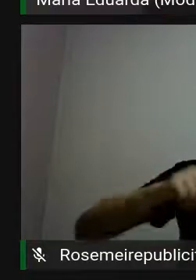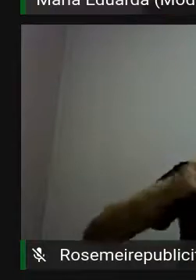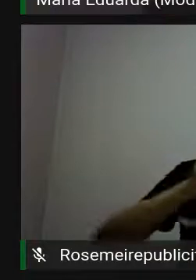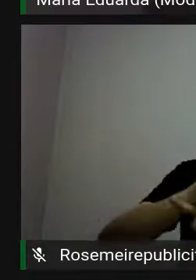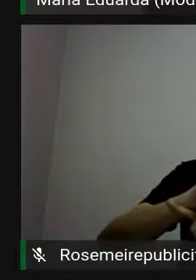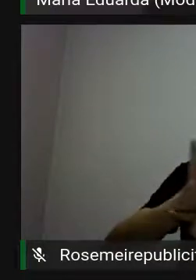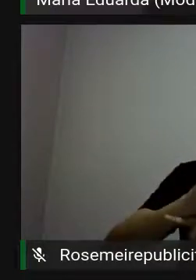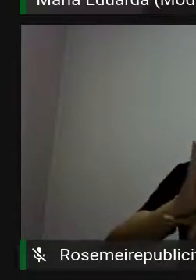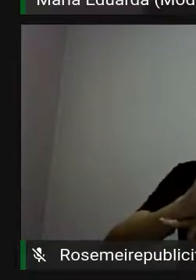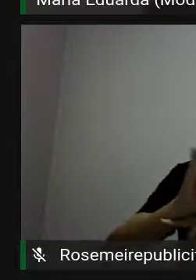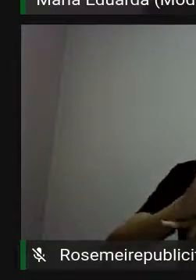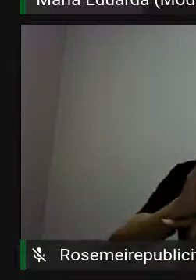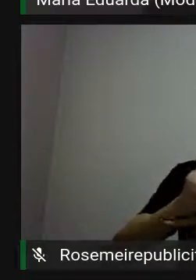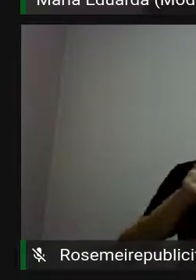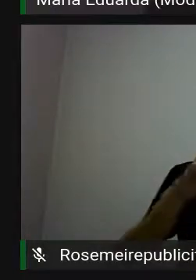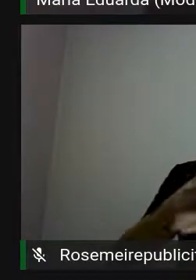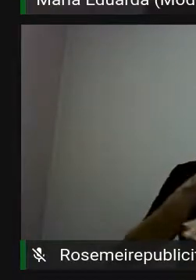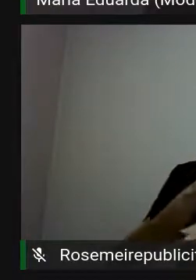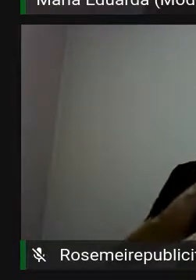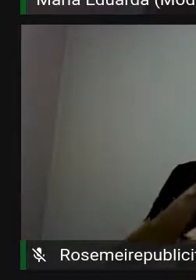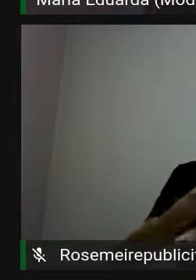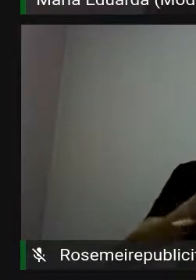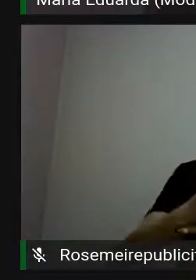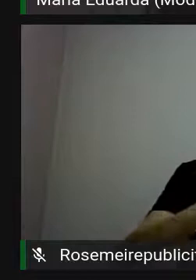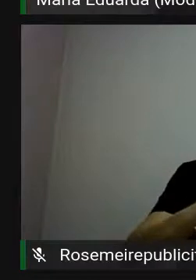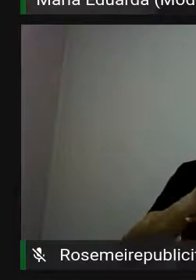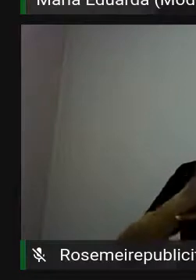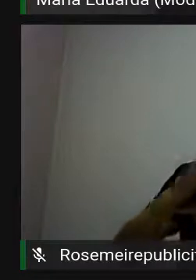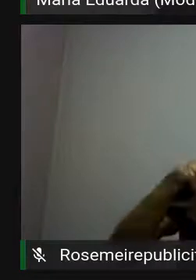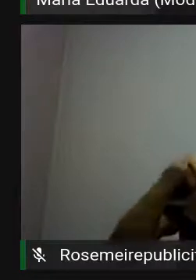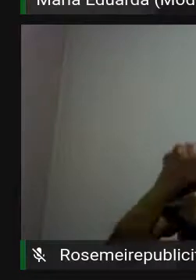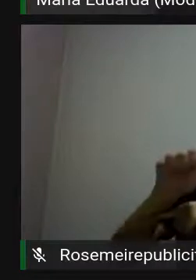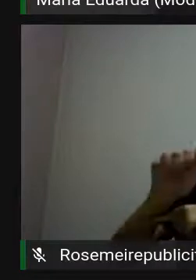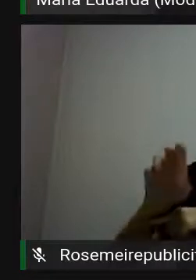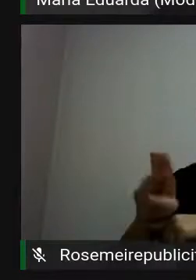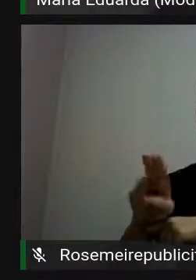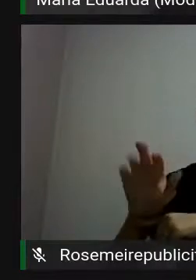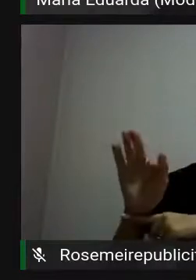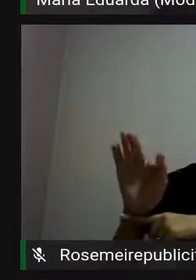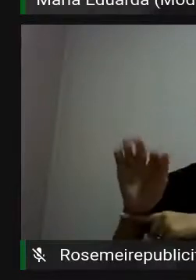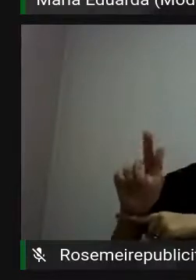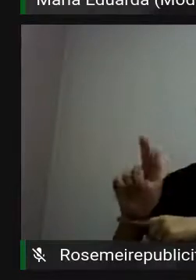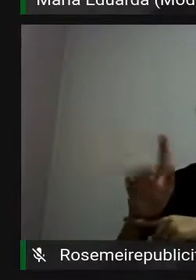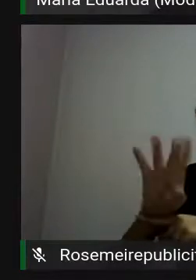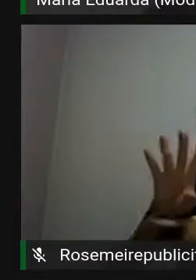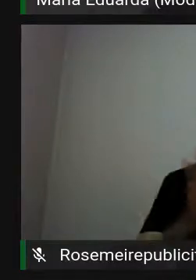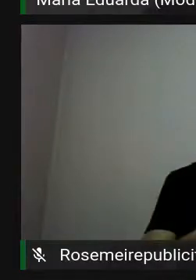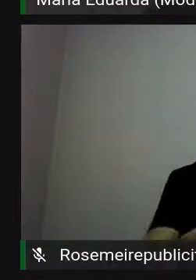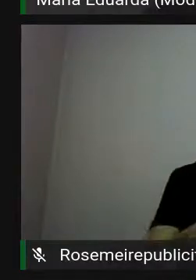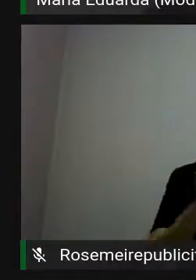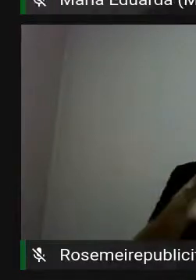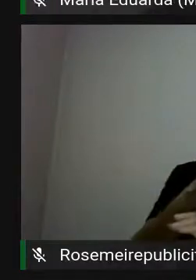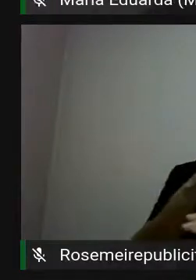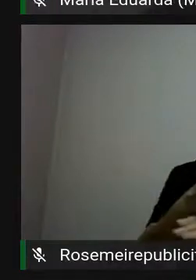do LEMA UFG. Só digitar no Google que vocês encontram. Ok? Ok.